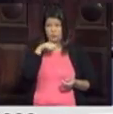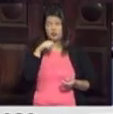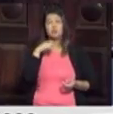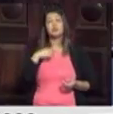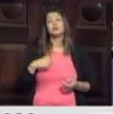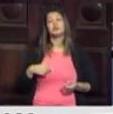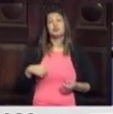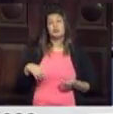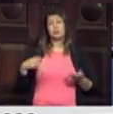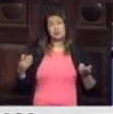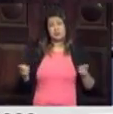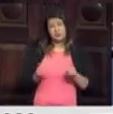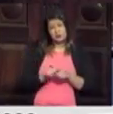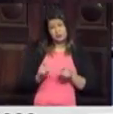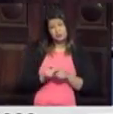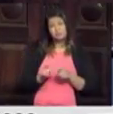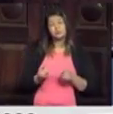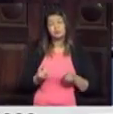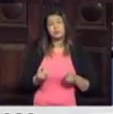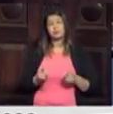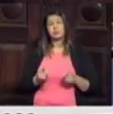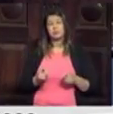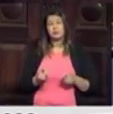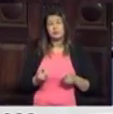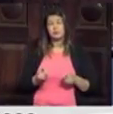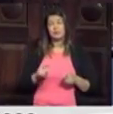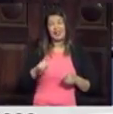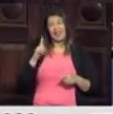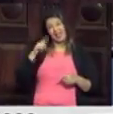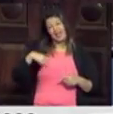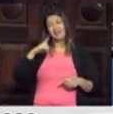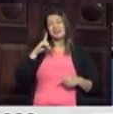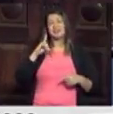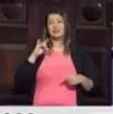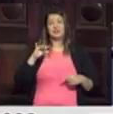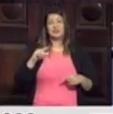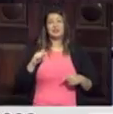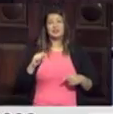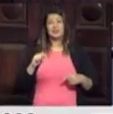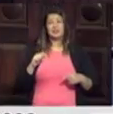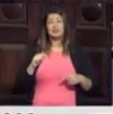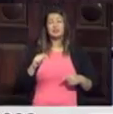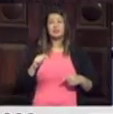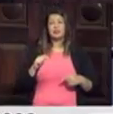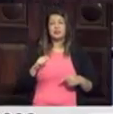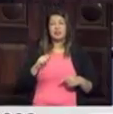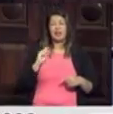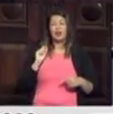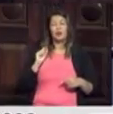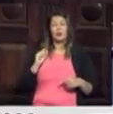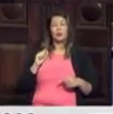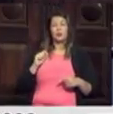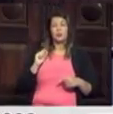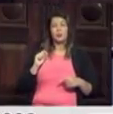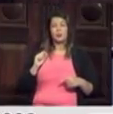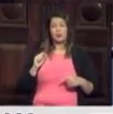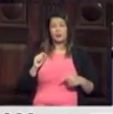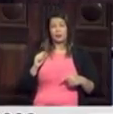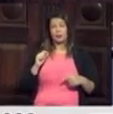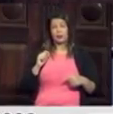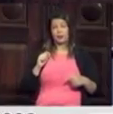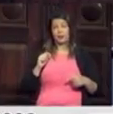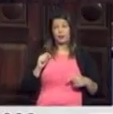outro lado, demarca ainda uma data que sintetiza, não esgota,